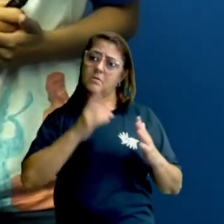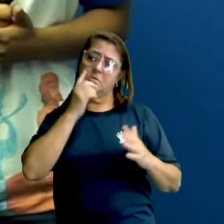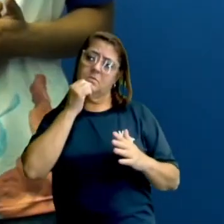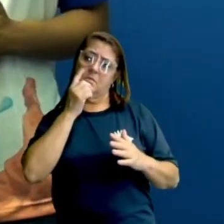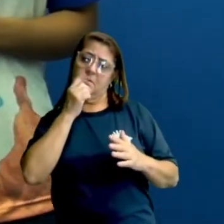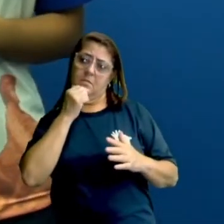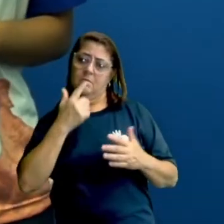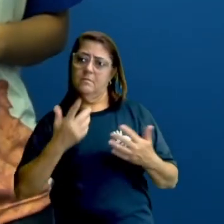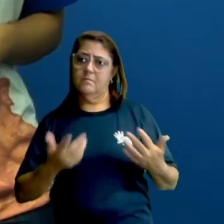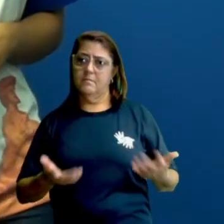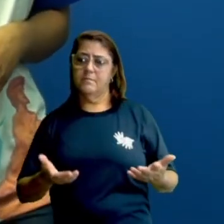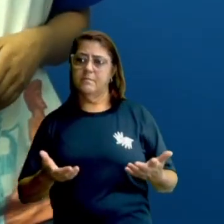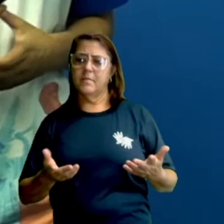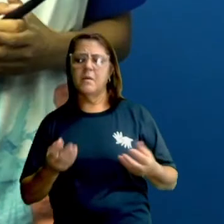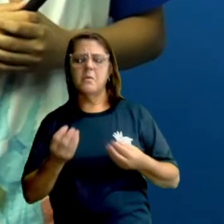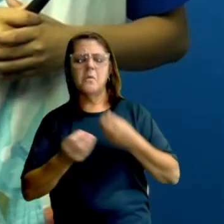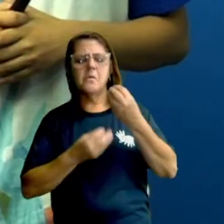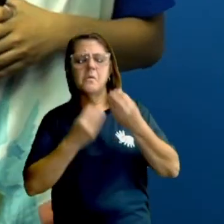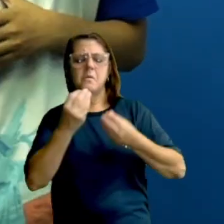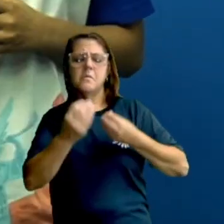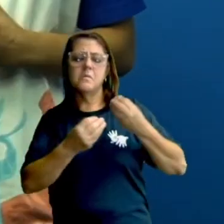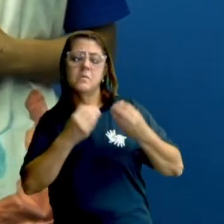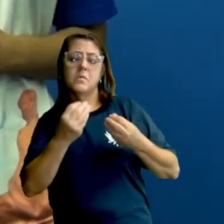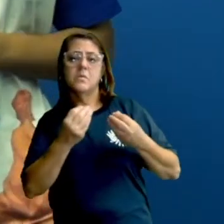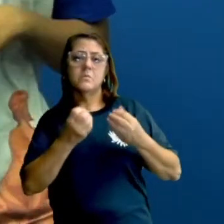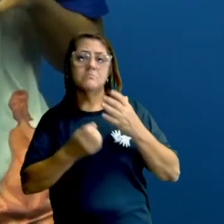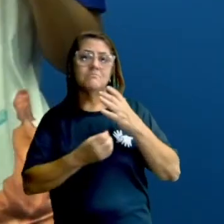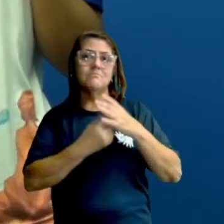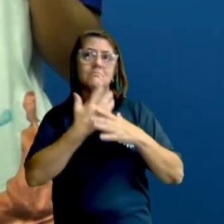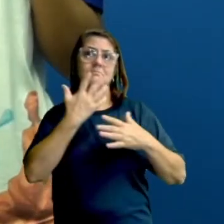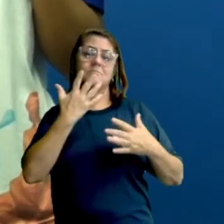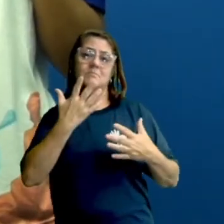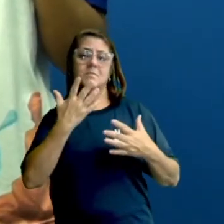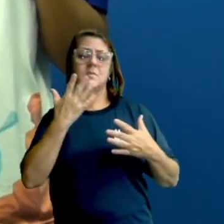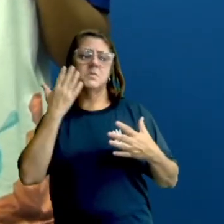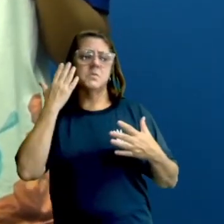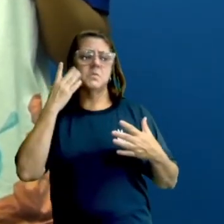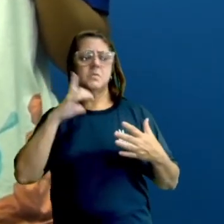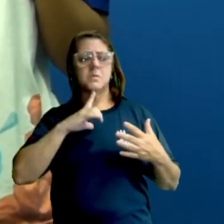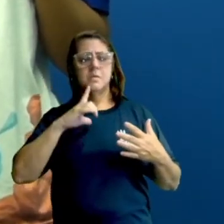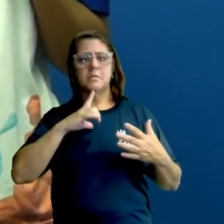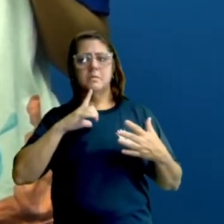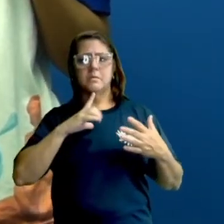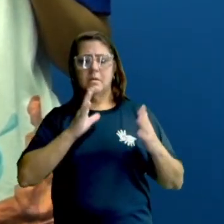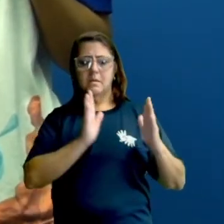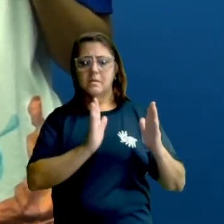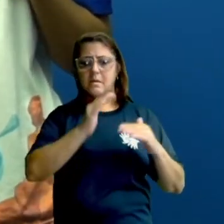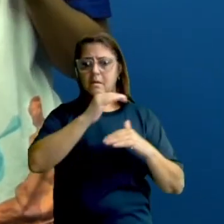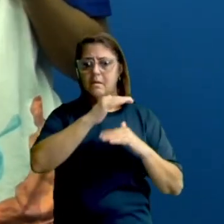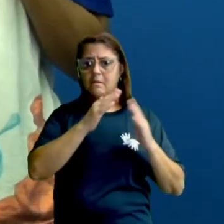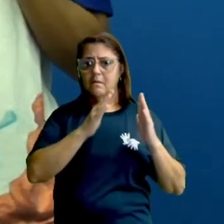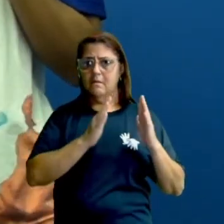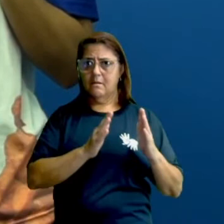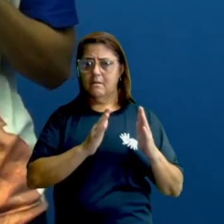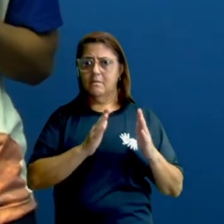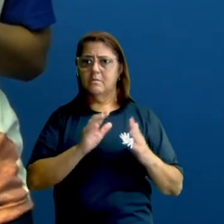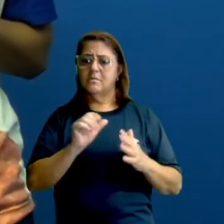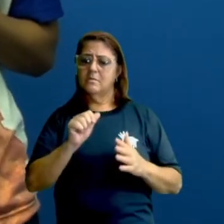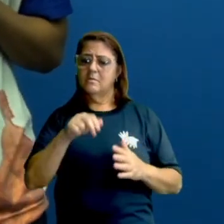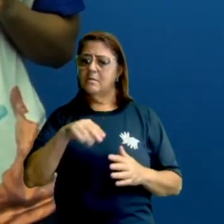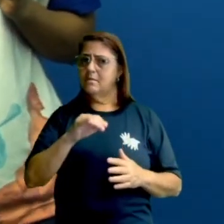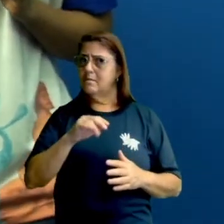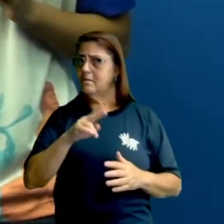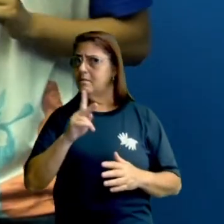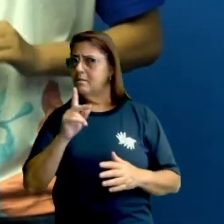Então, o que é que a gente pode fazer para descobrir quantos lápis há na caixa de Aninha? Então, vamos lá, vamos pensar